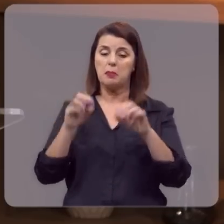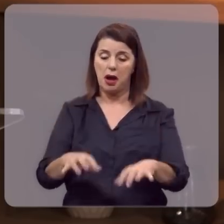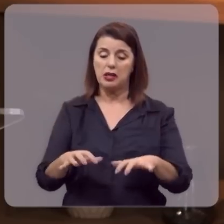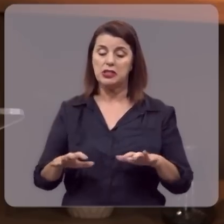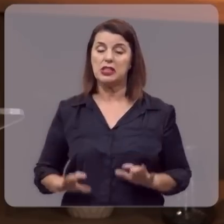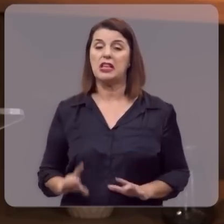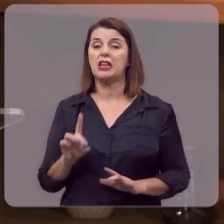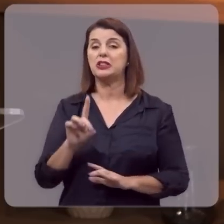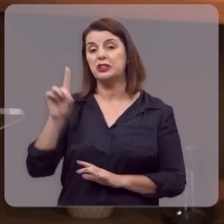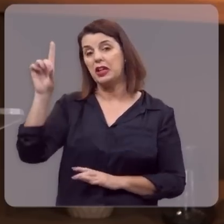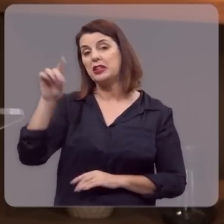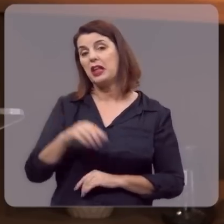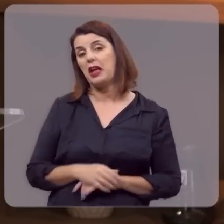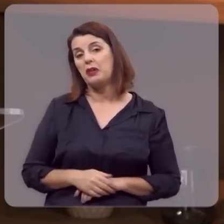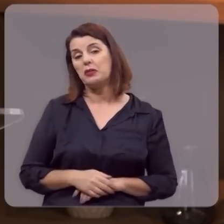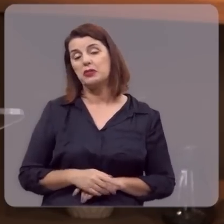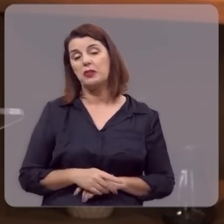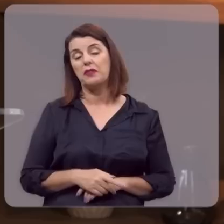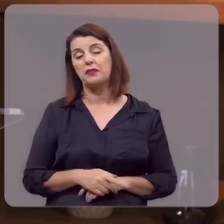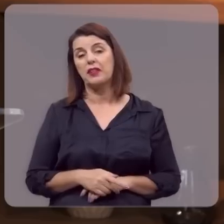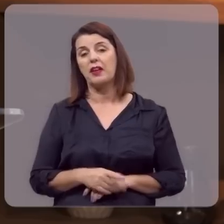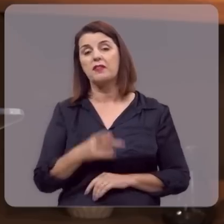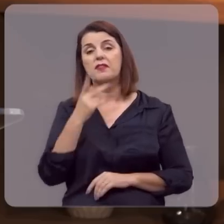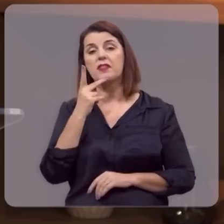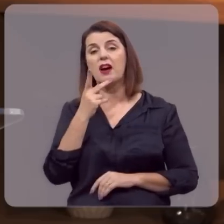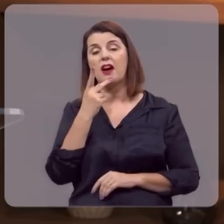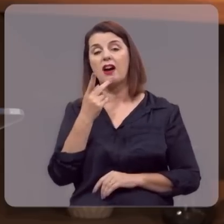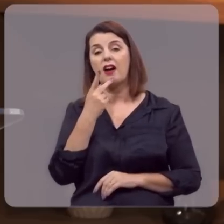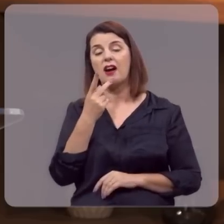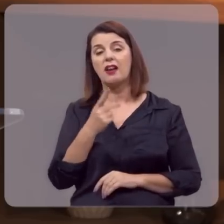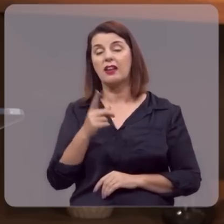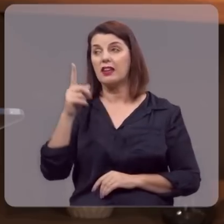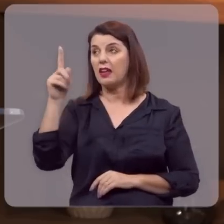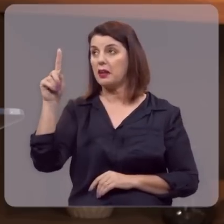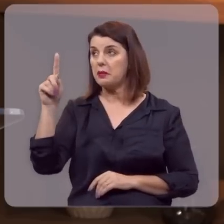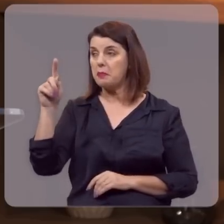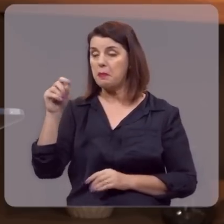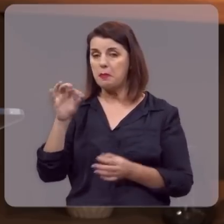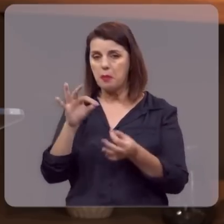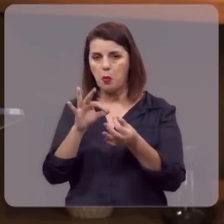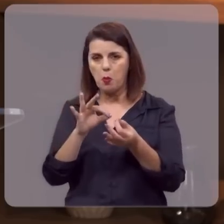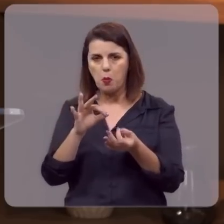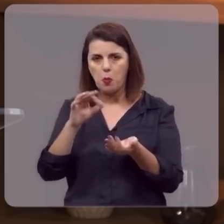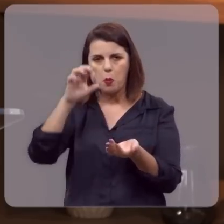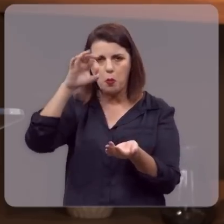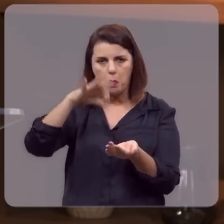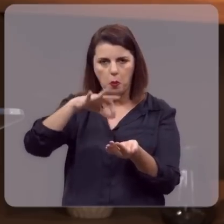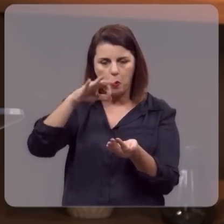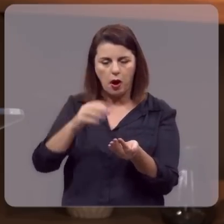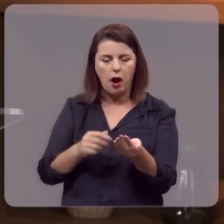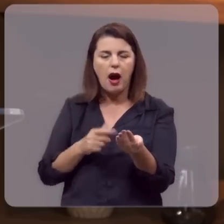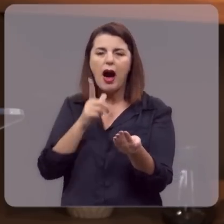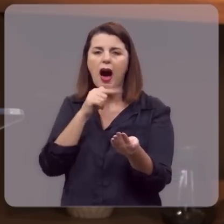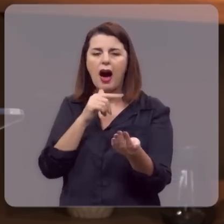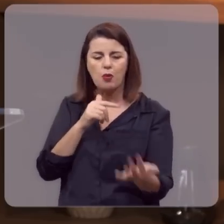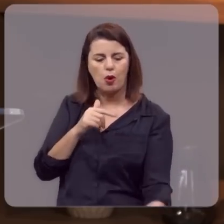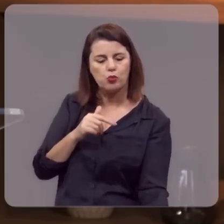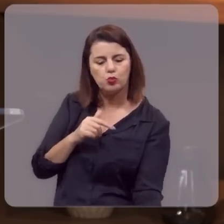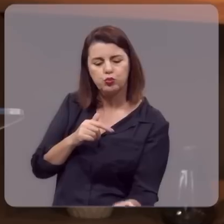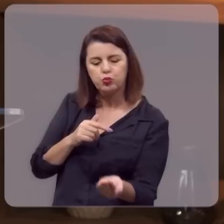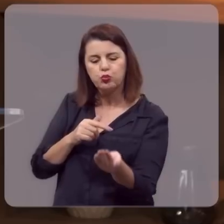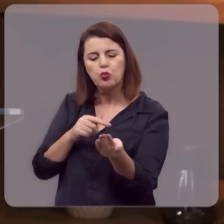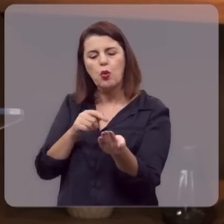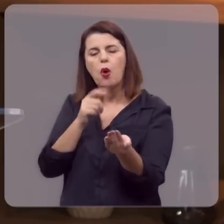está falando do Messias, e diz que este é aquele que mede as águas na concha da sua mão, que pesa o pó das montanhas em balança